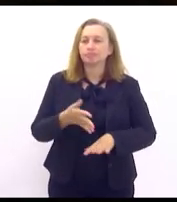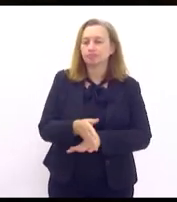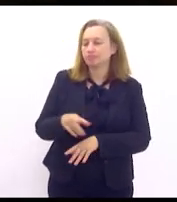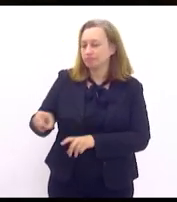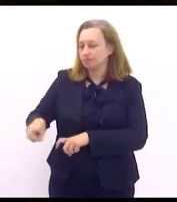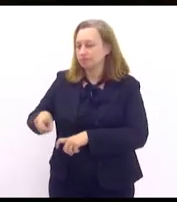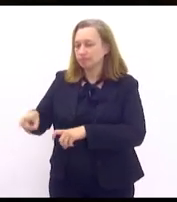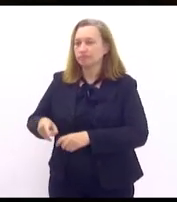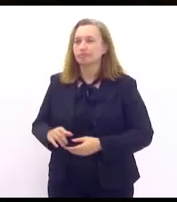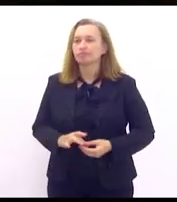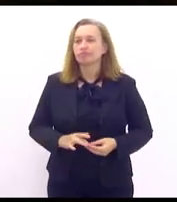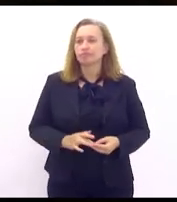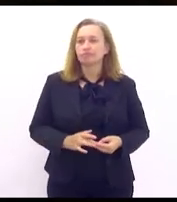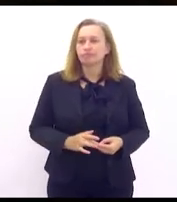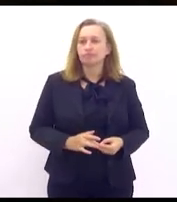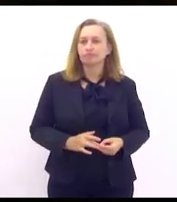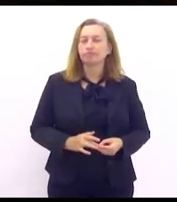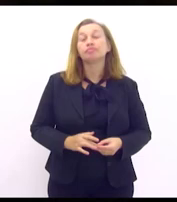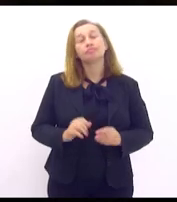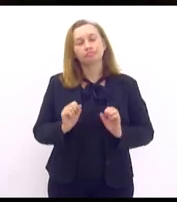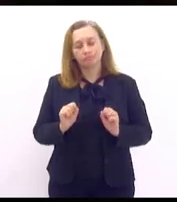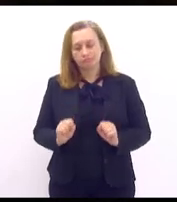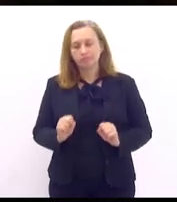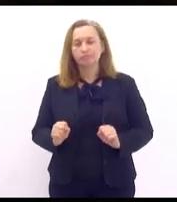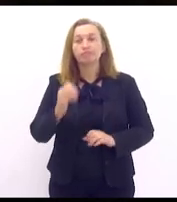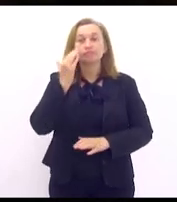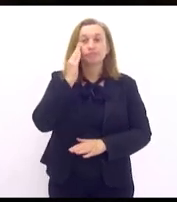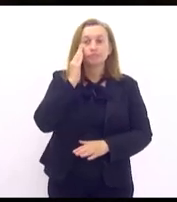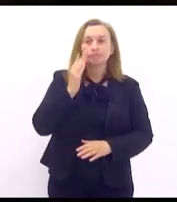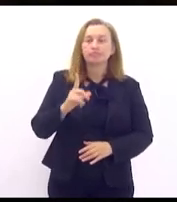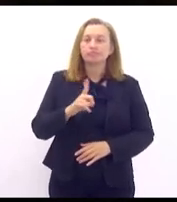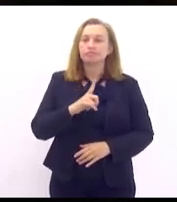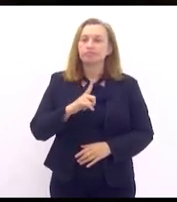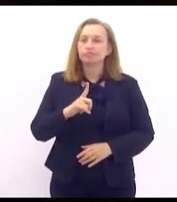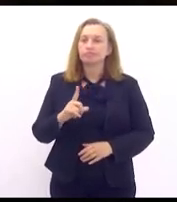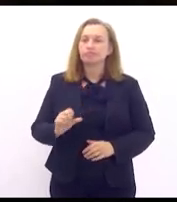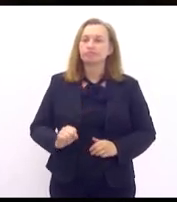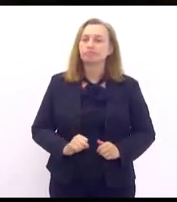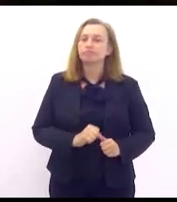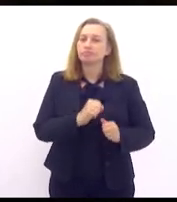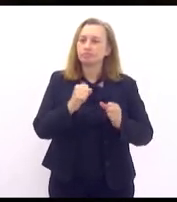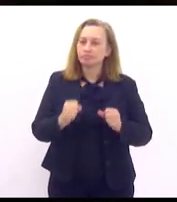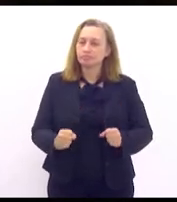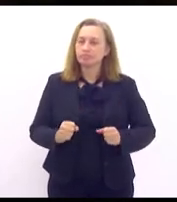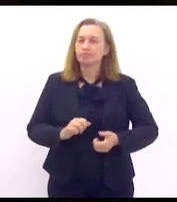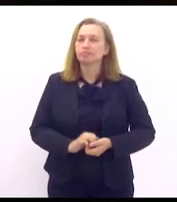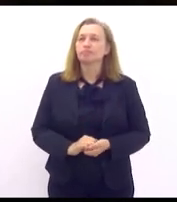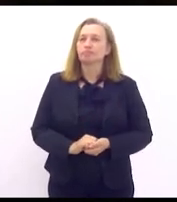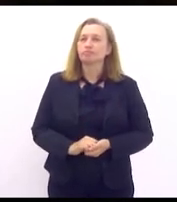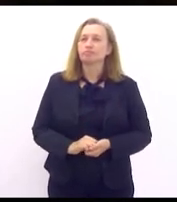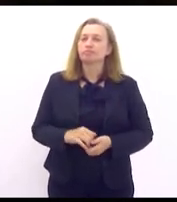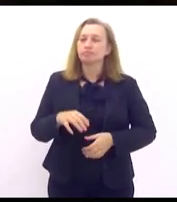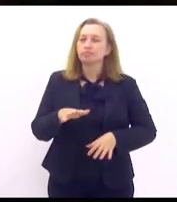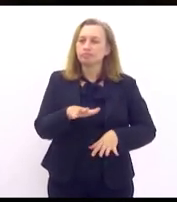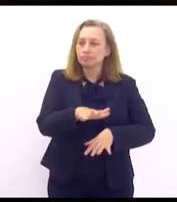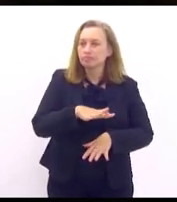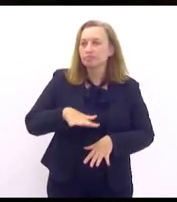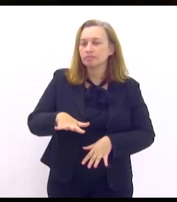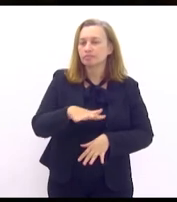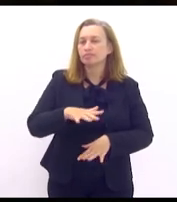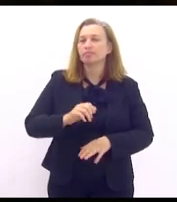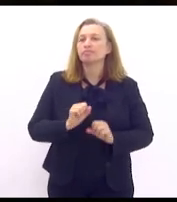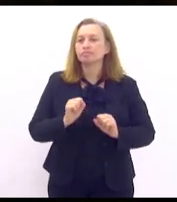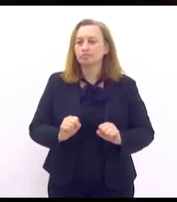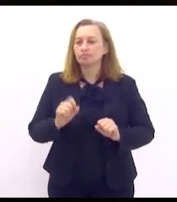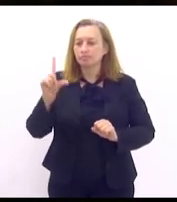interior, que possa entender que existem potencialidades nesses territórios para a gente